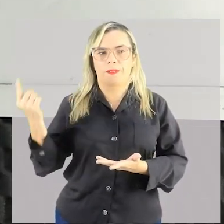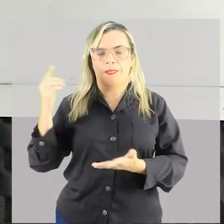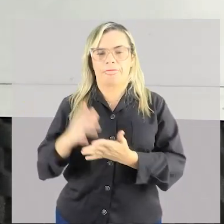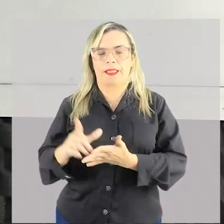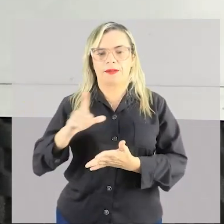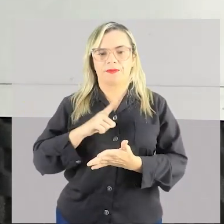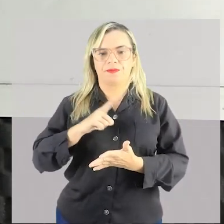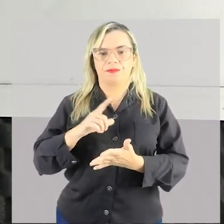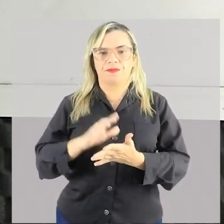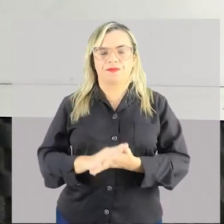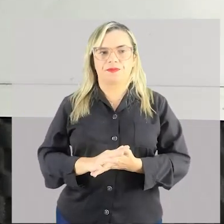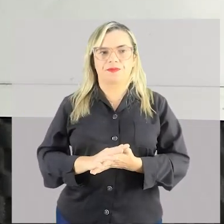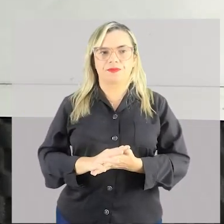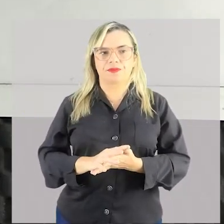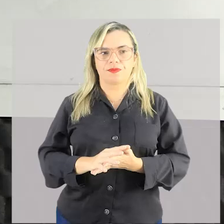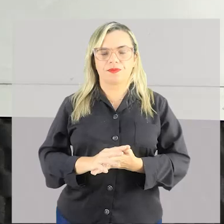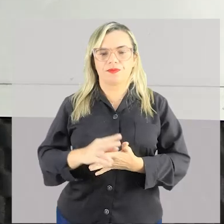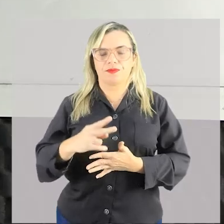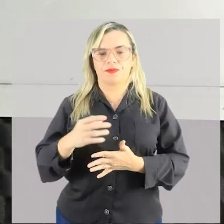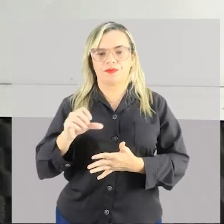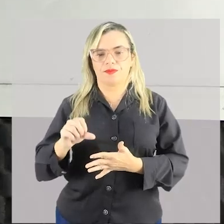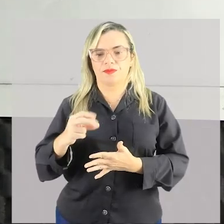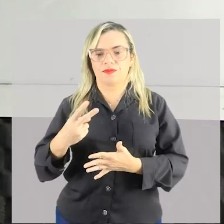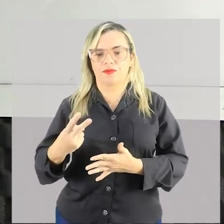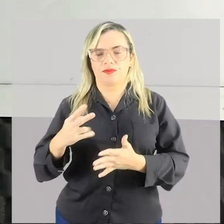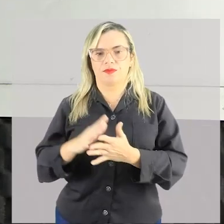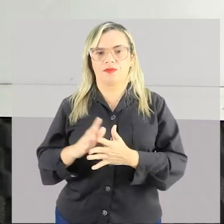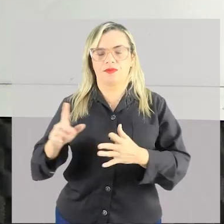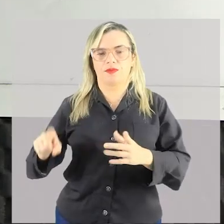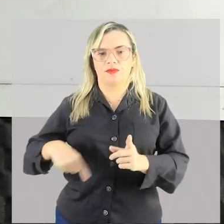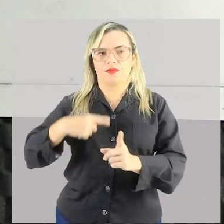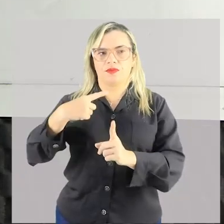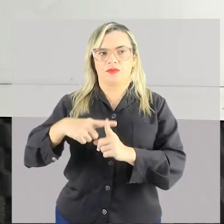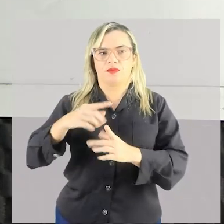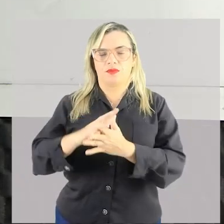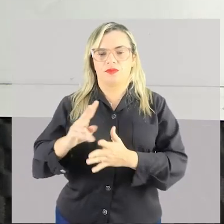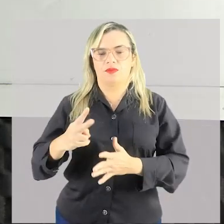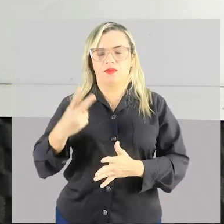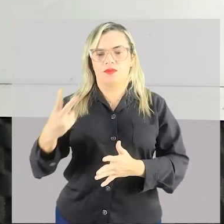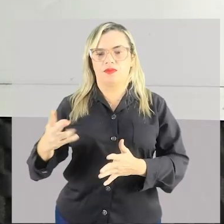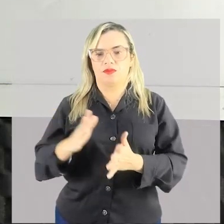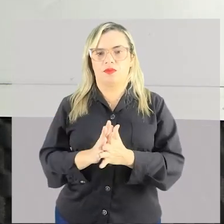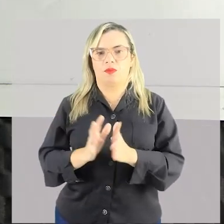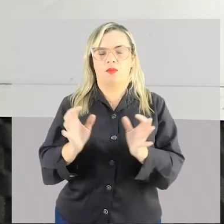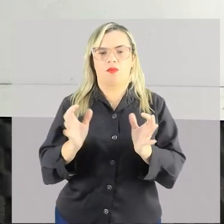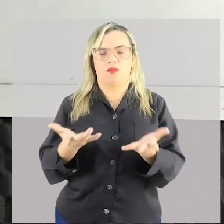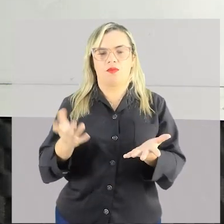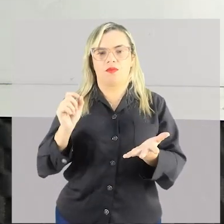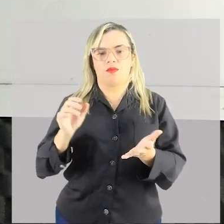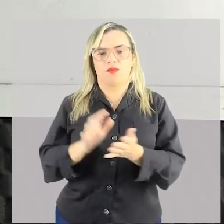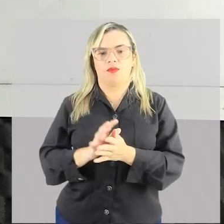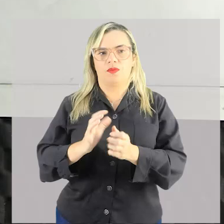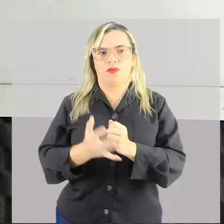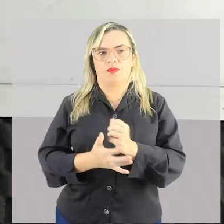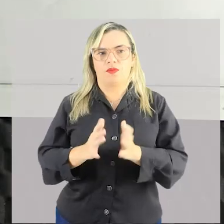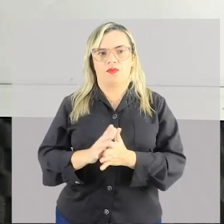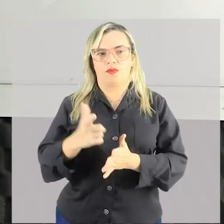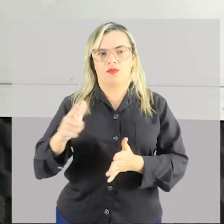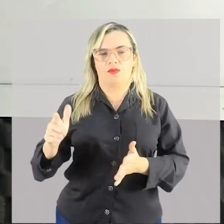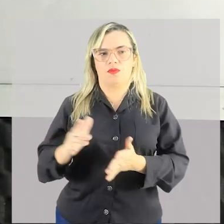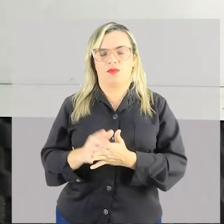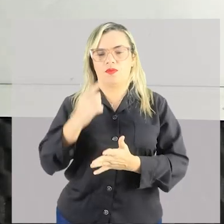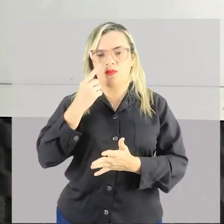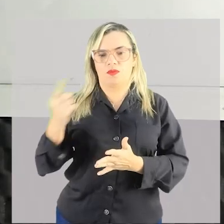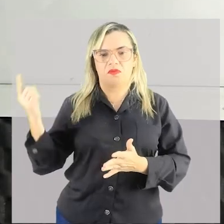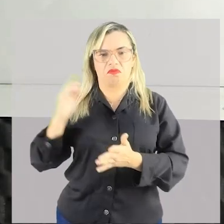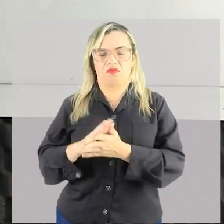você tem que somar esse 92 com dois ó tá quem não está com covid quem não está com covid aquele cara que não